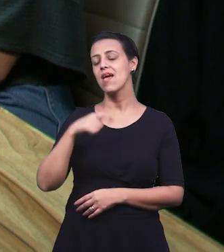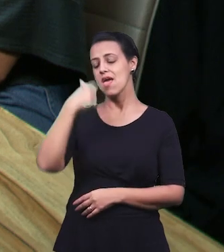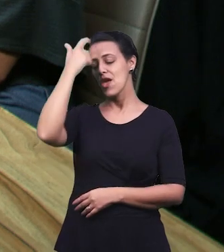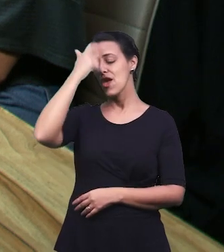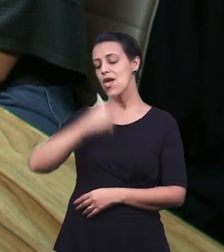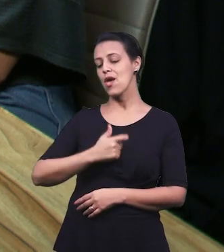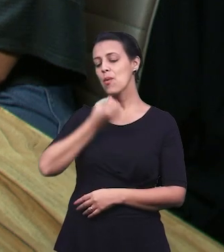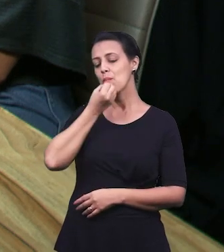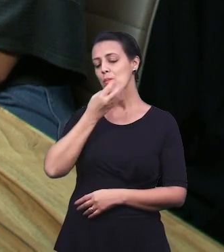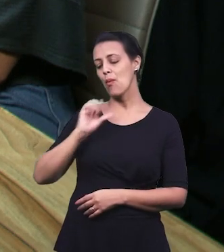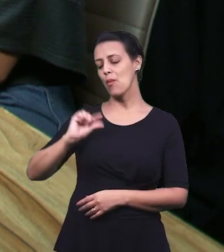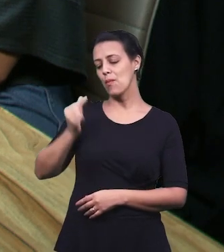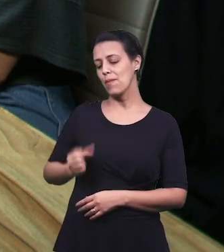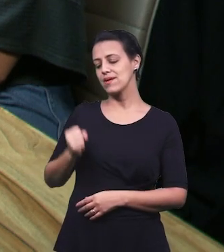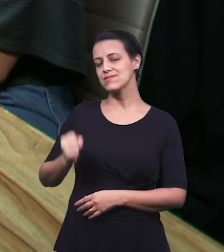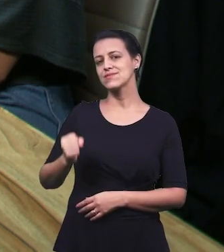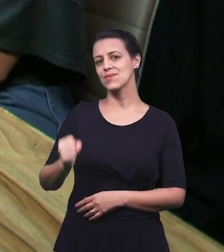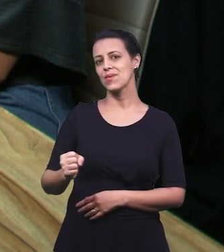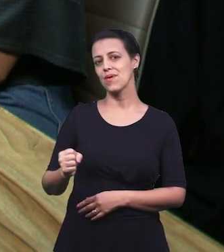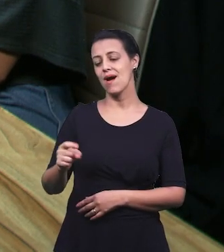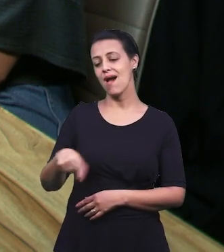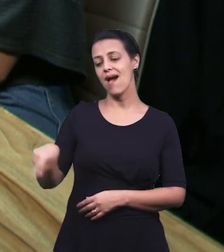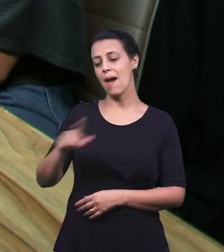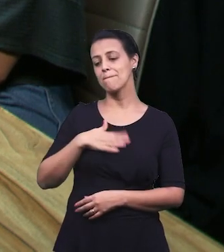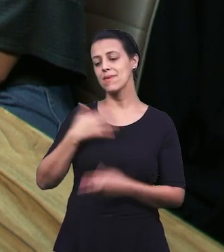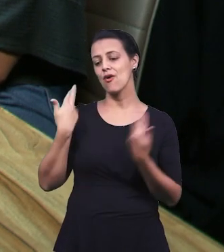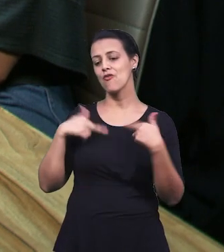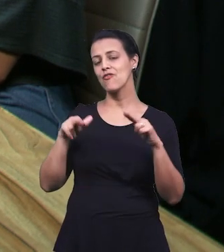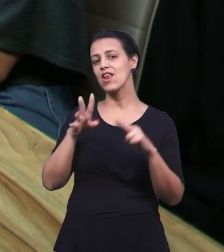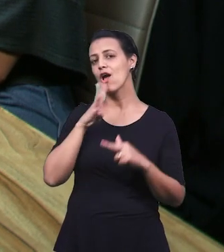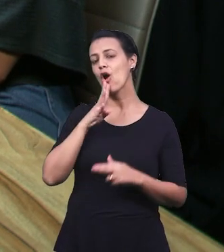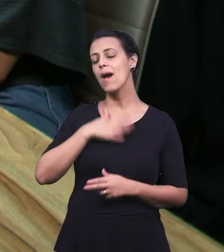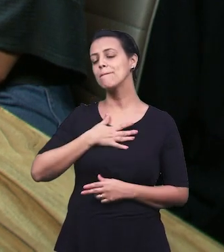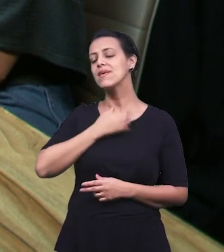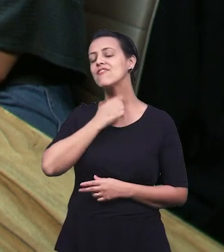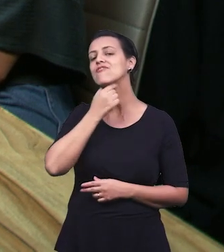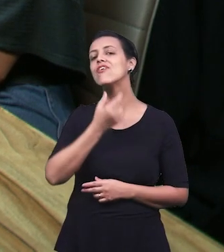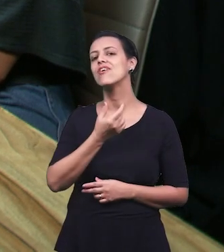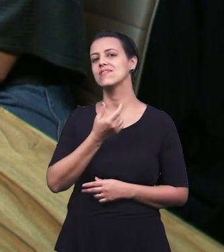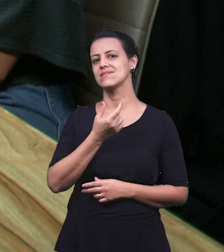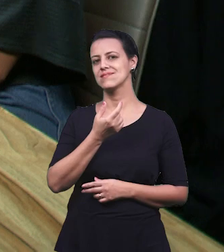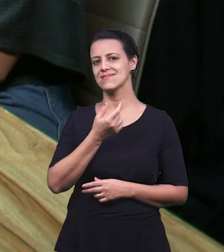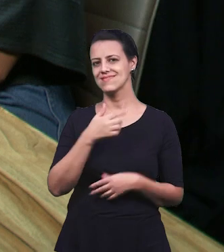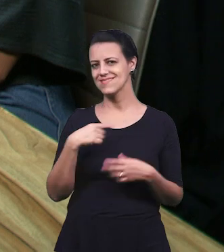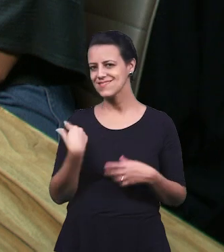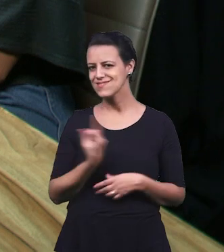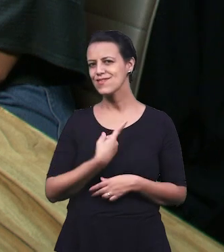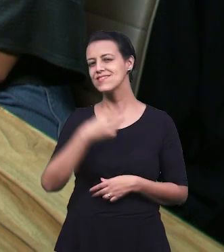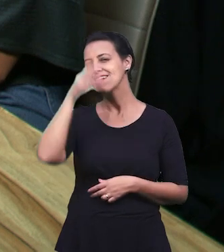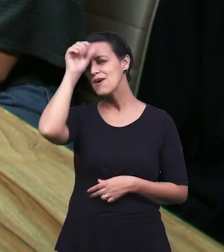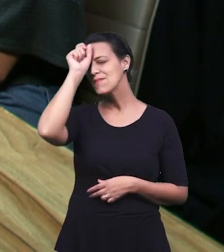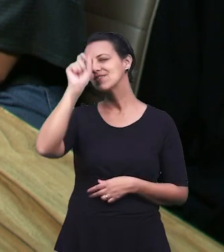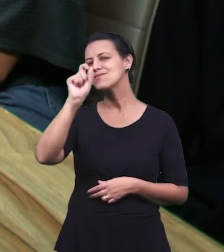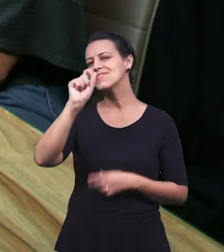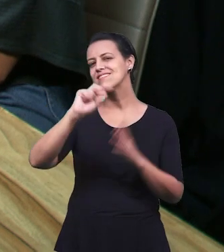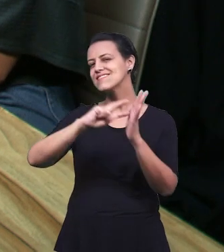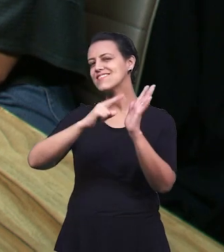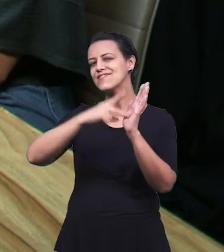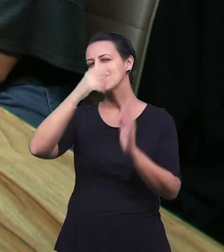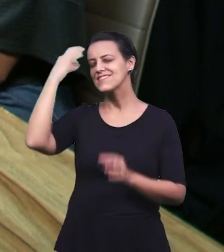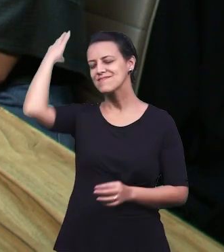minhas ovelhas me conhecem, né, Pela quando minha voz. pela minha voz. Então a gente aprende também a ouvir a voz do Espírito Santo